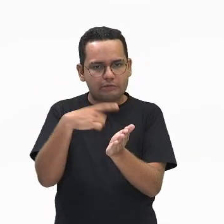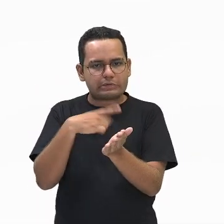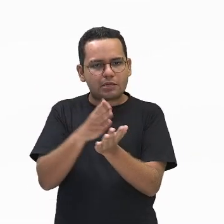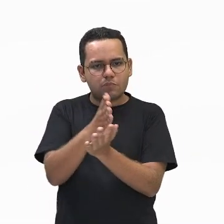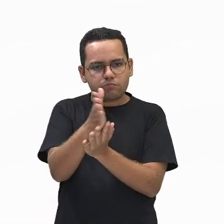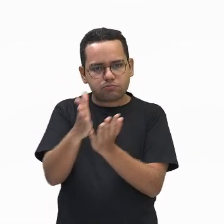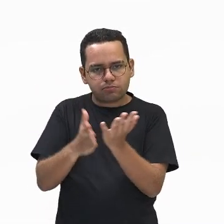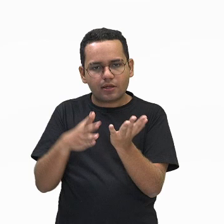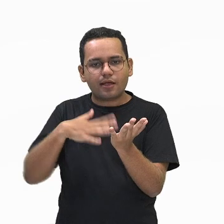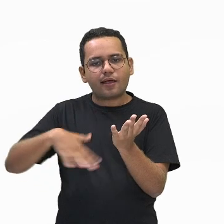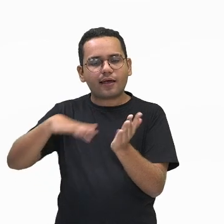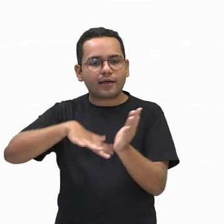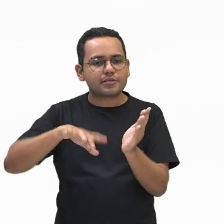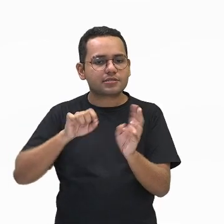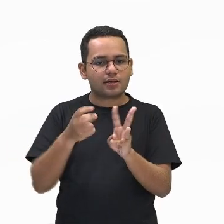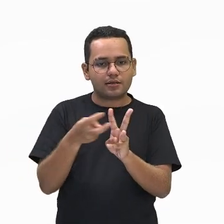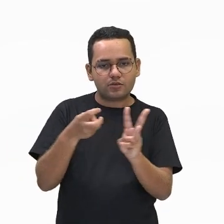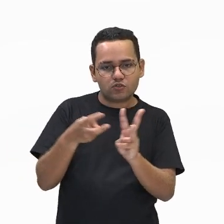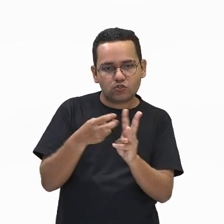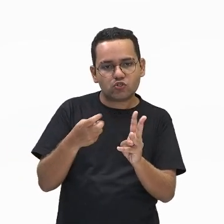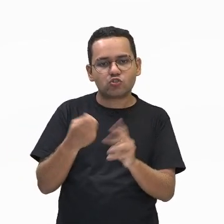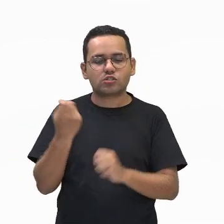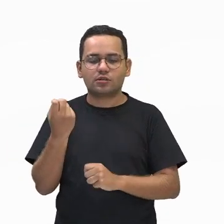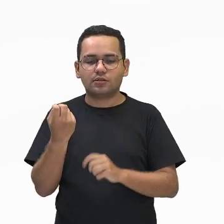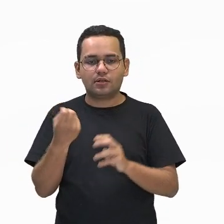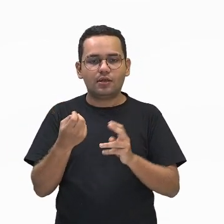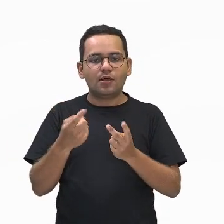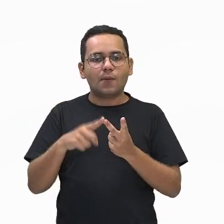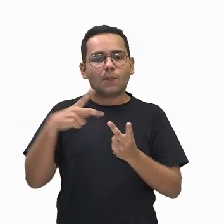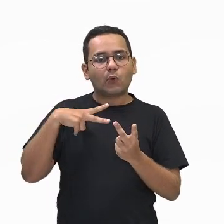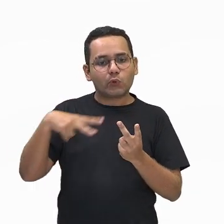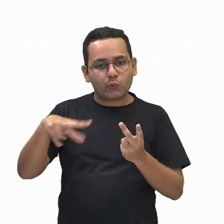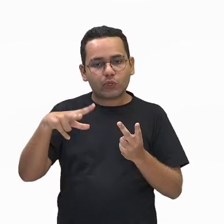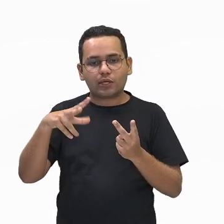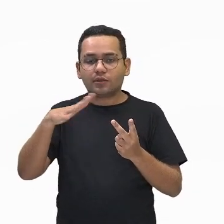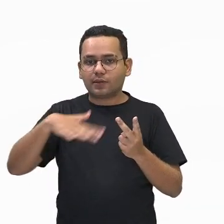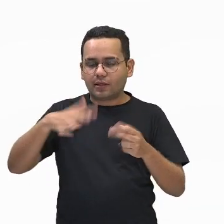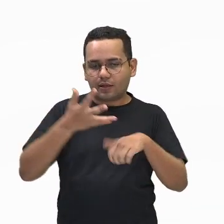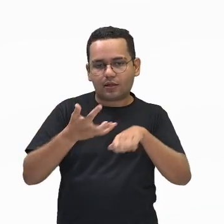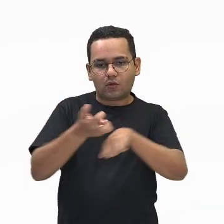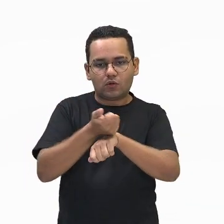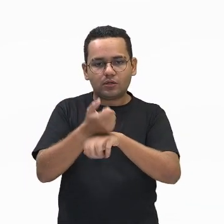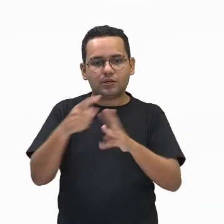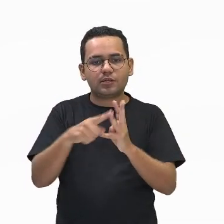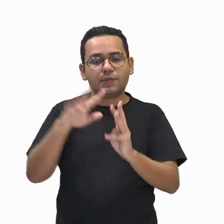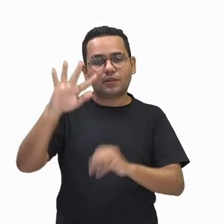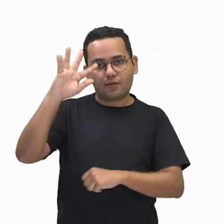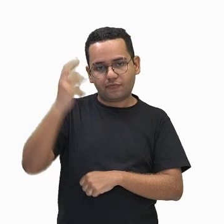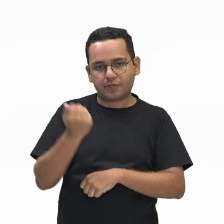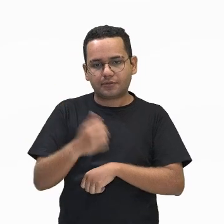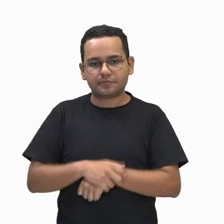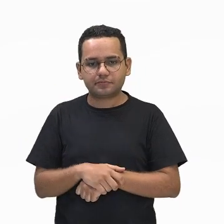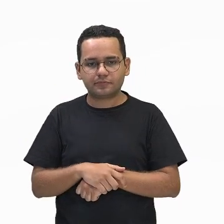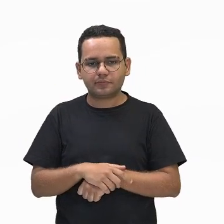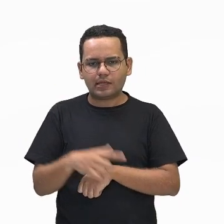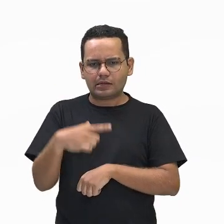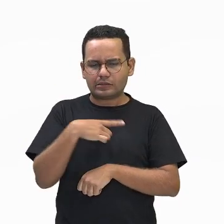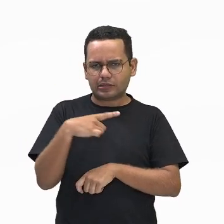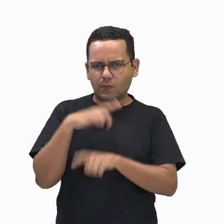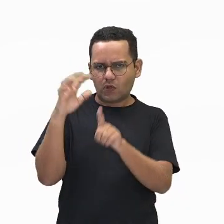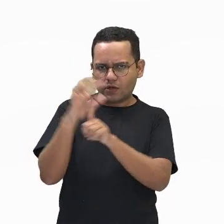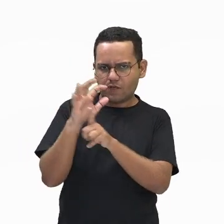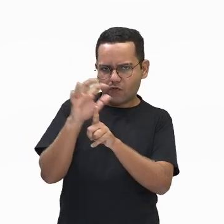raízes indígenas, portuguesa, através da colonização europeia, e africana. Temos influência de